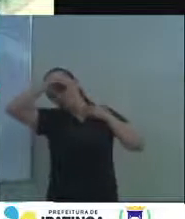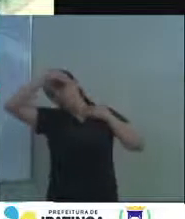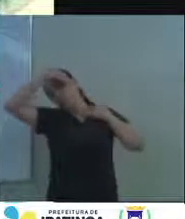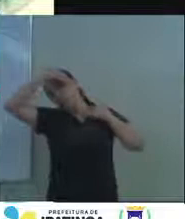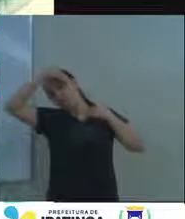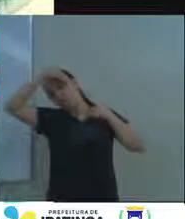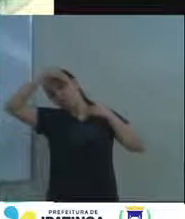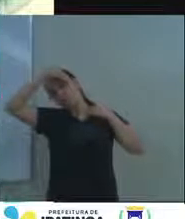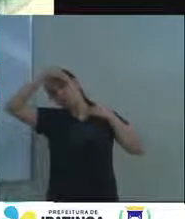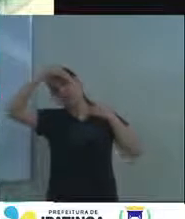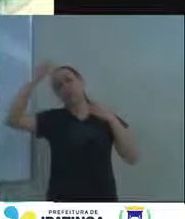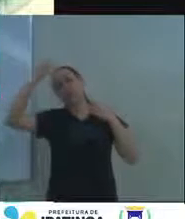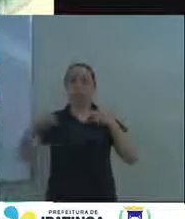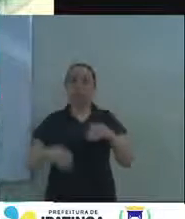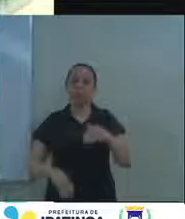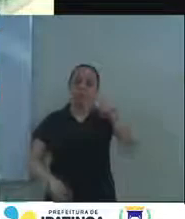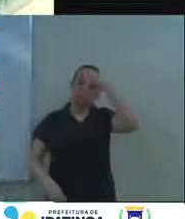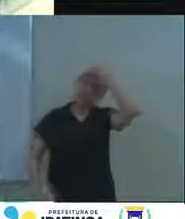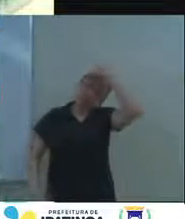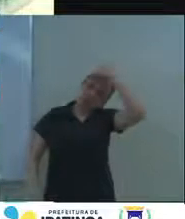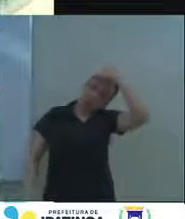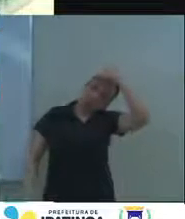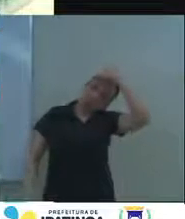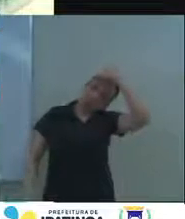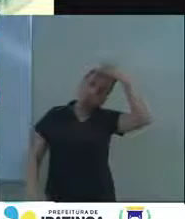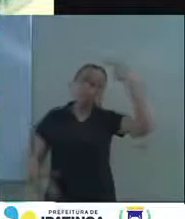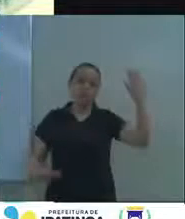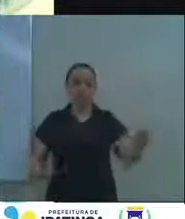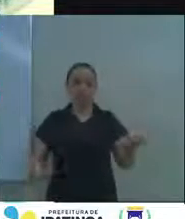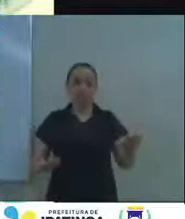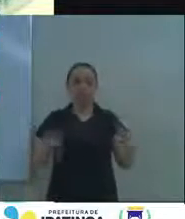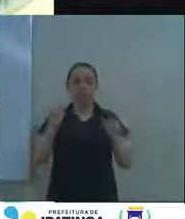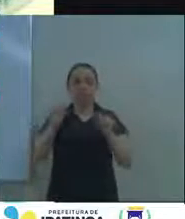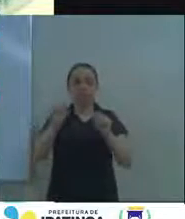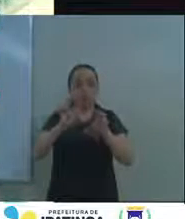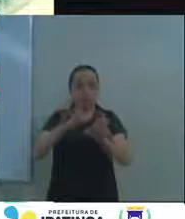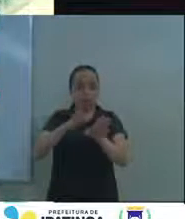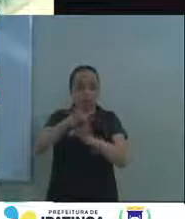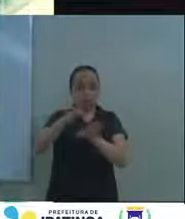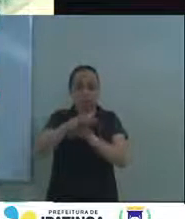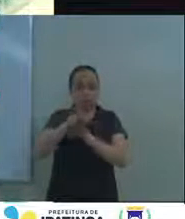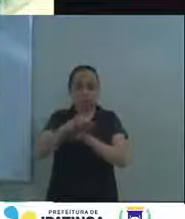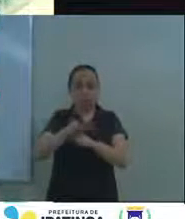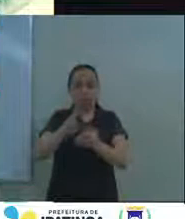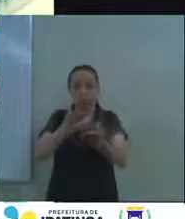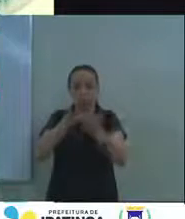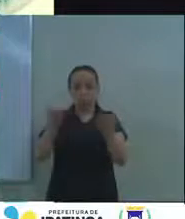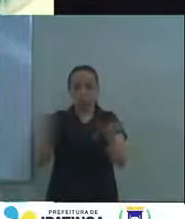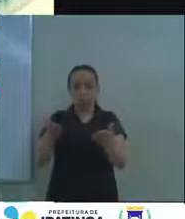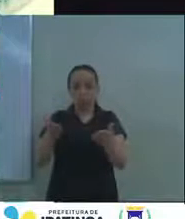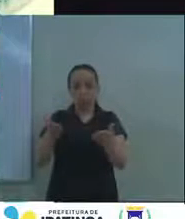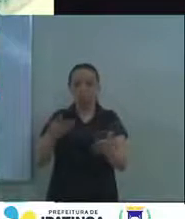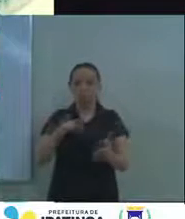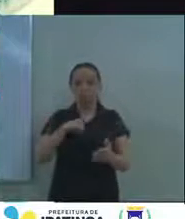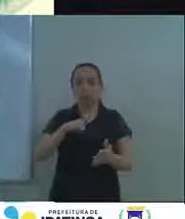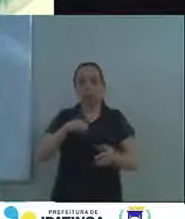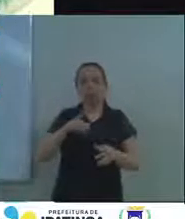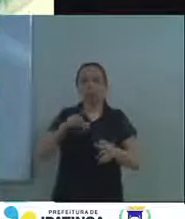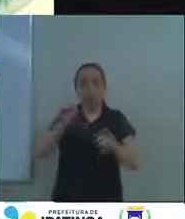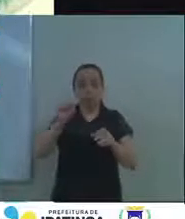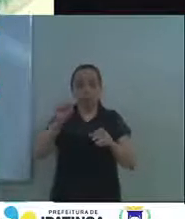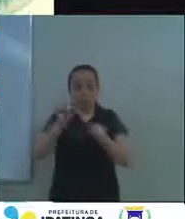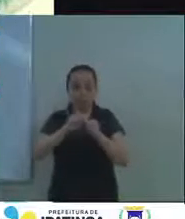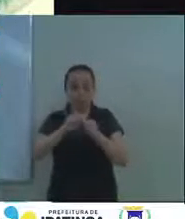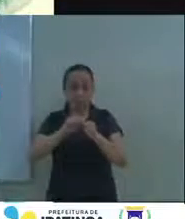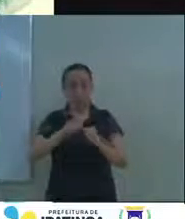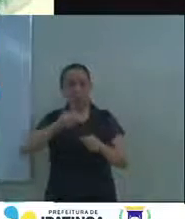né? Então, para um lado, para o outro. O que que a gente orienta nisso? Manter esse alongamento